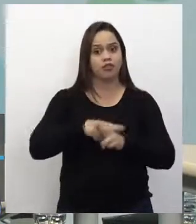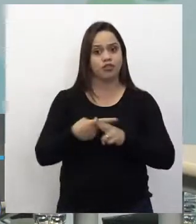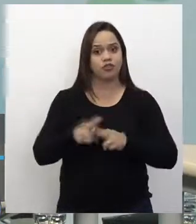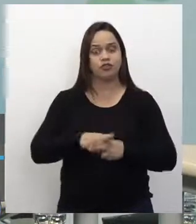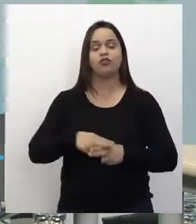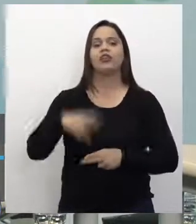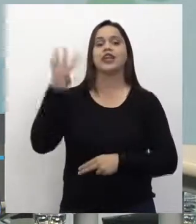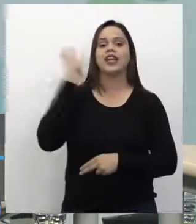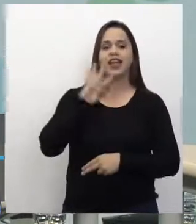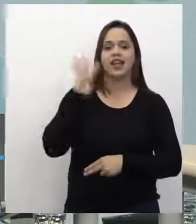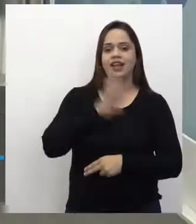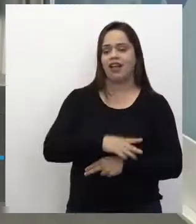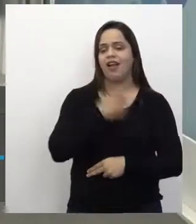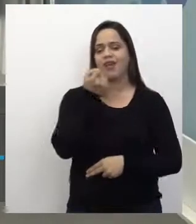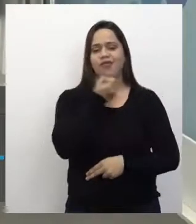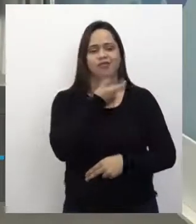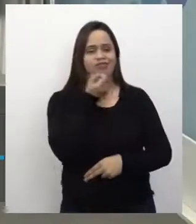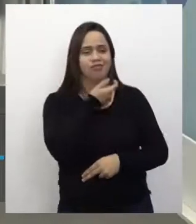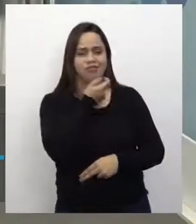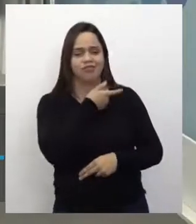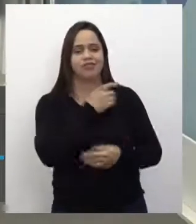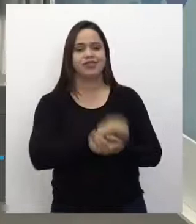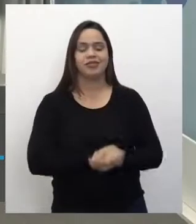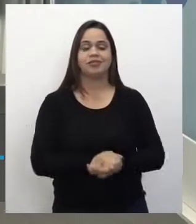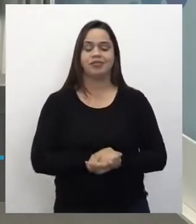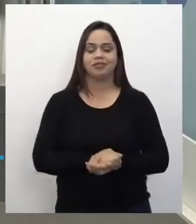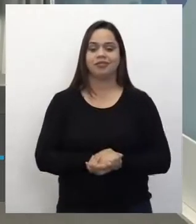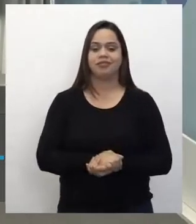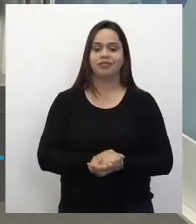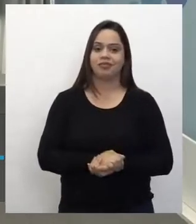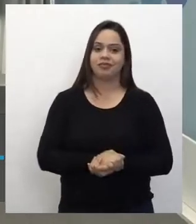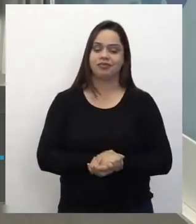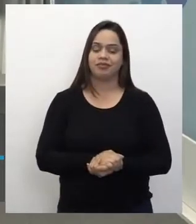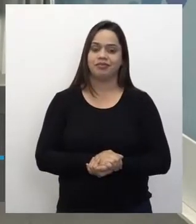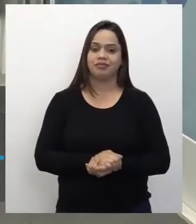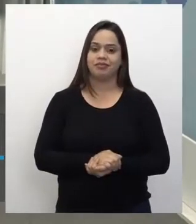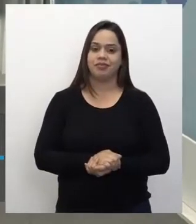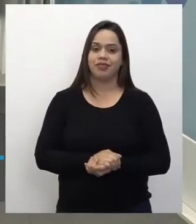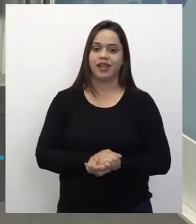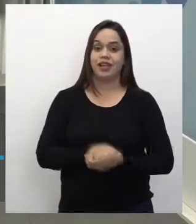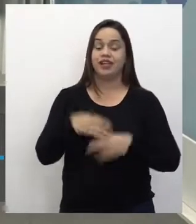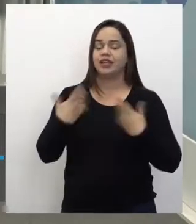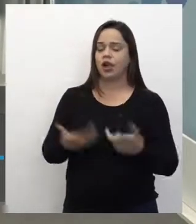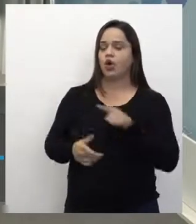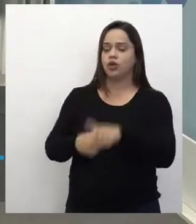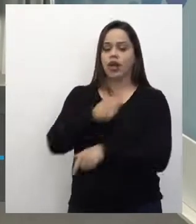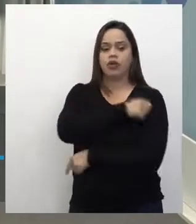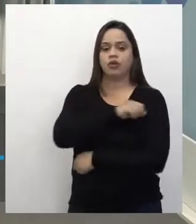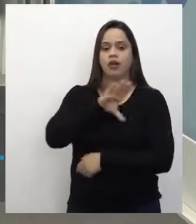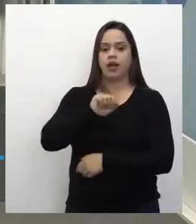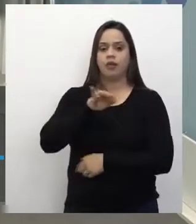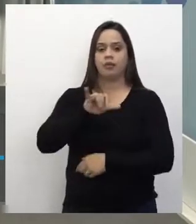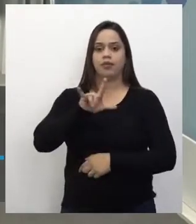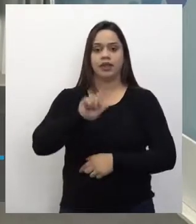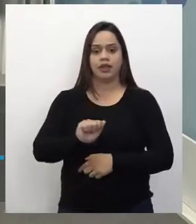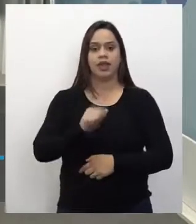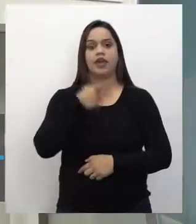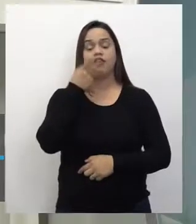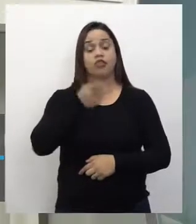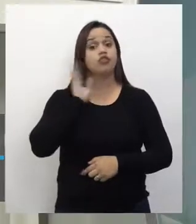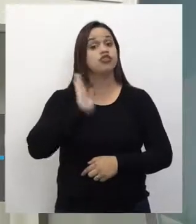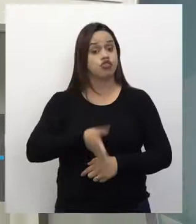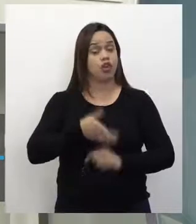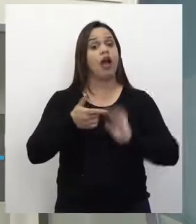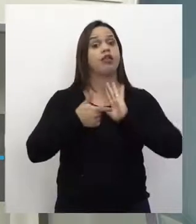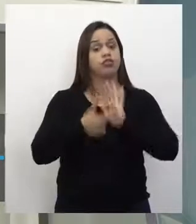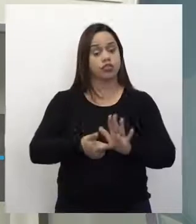engraçado. Bacana. Eu só vou ler o da Camille, que eu achei legal. Ela falou que já assistiu por causa das eletivas, que é de